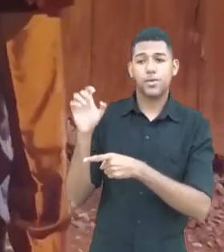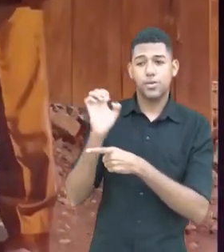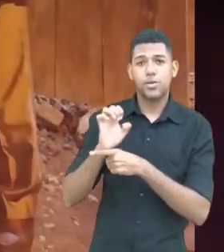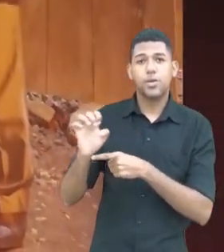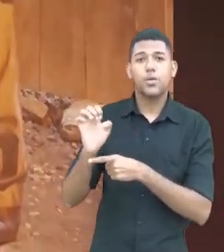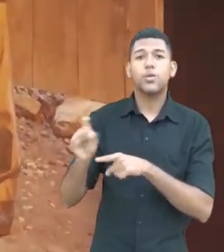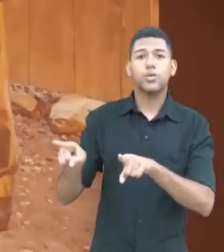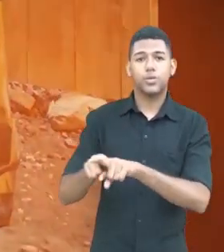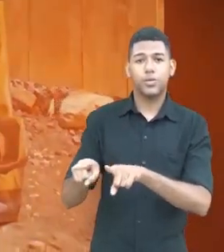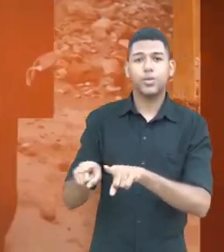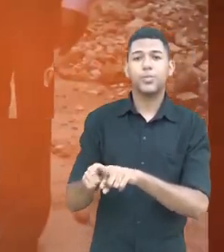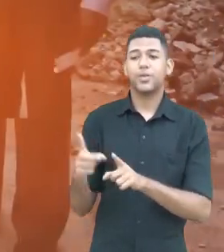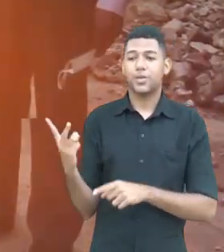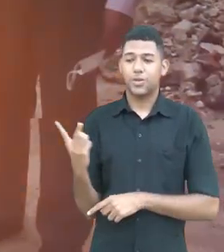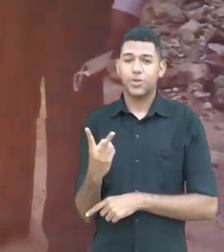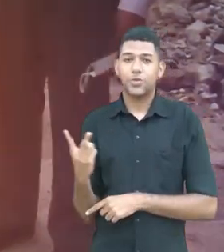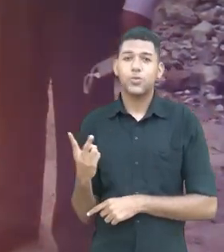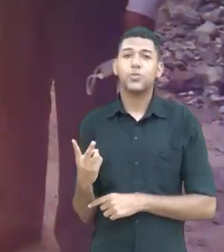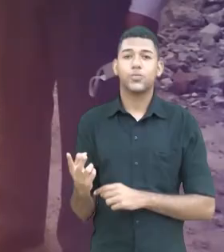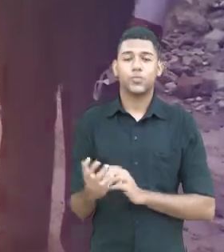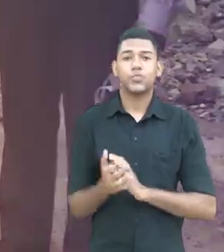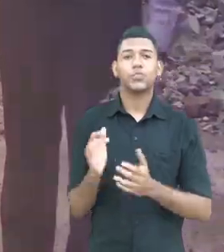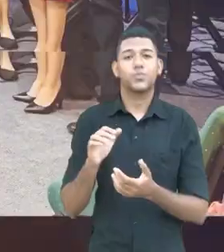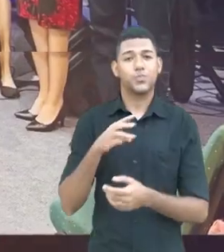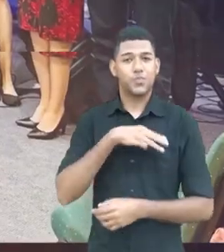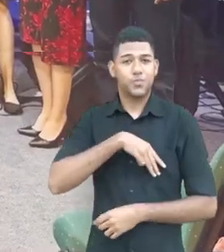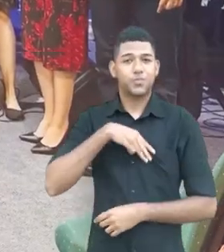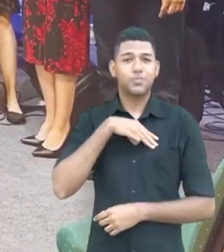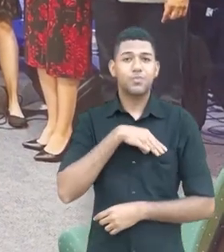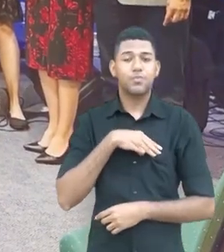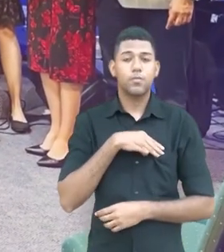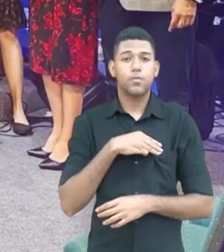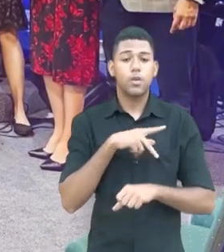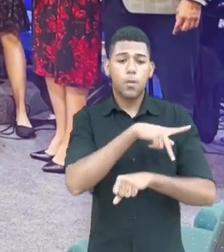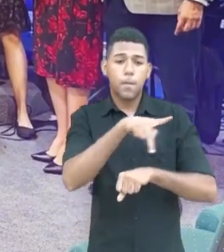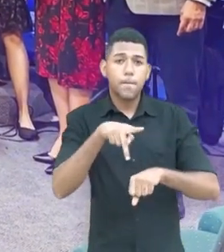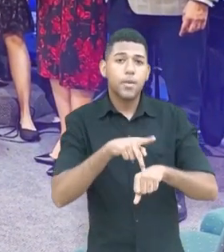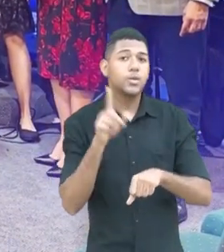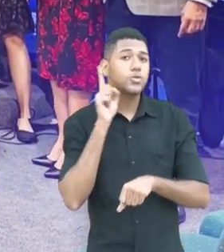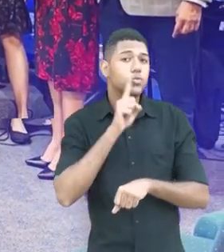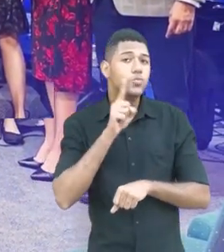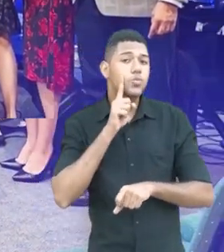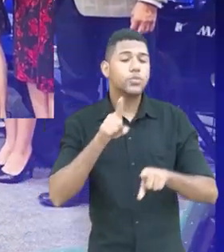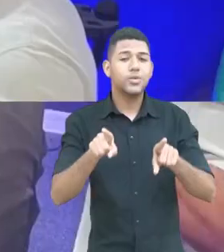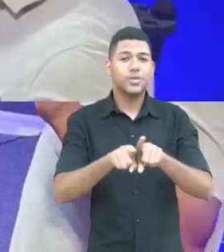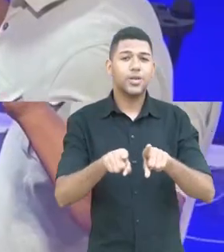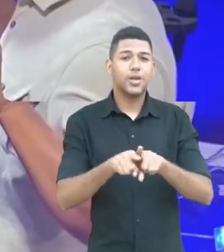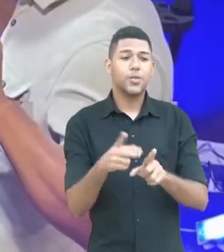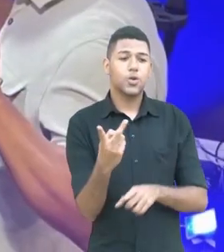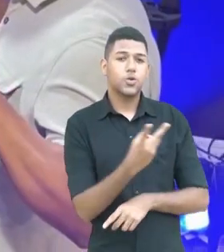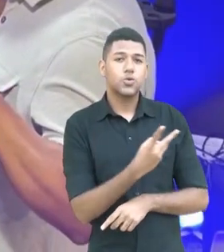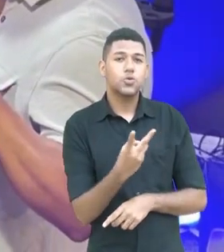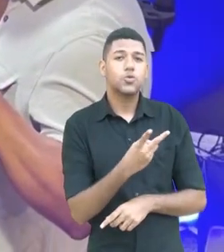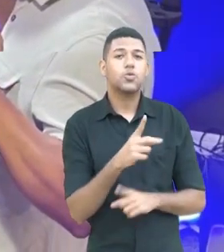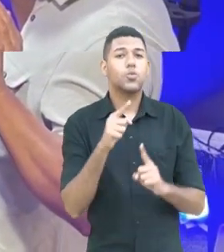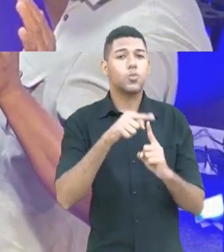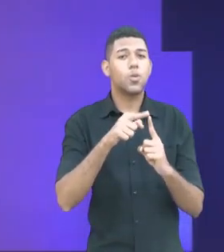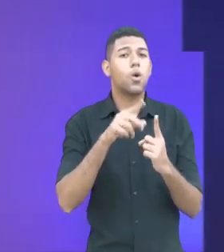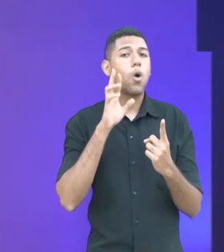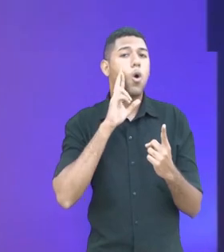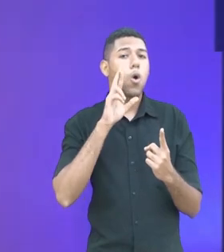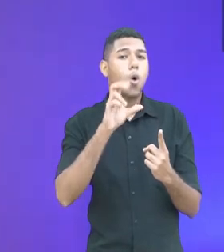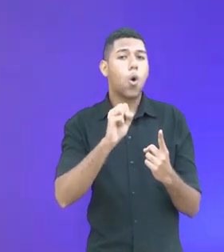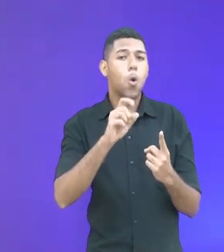missionários Edinaldo Xavier e Marlene Xavier. Nos Estados Unidos, com os missionários Robson Lucena